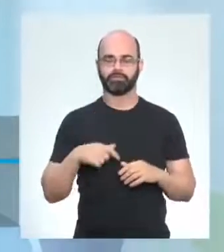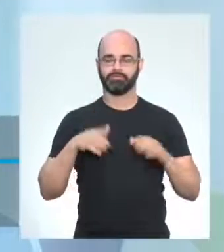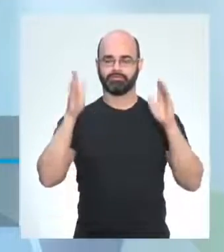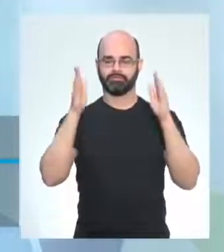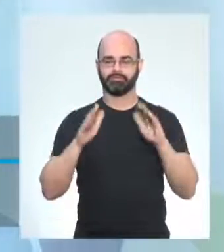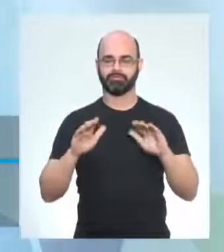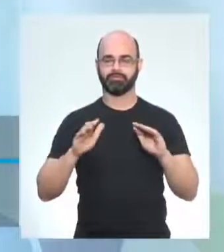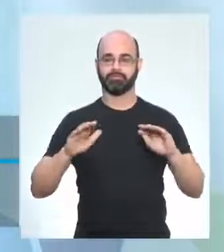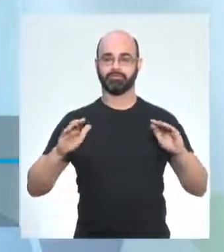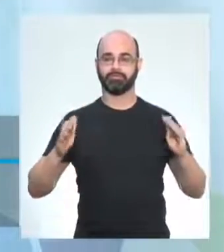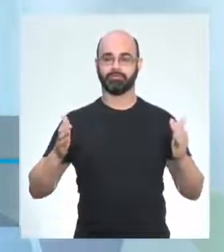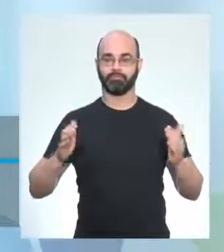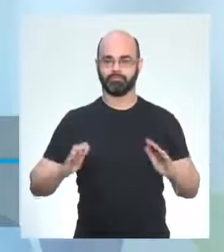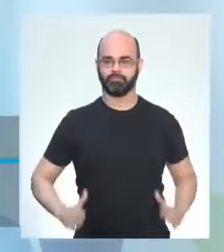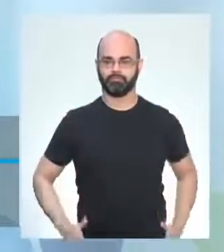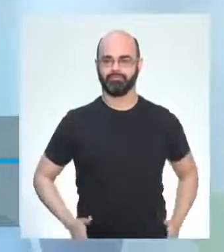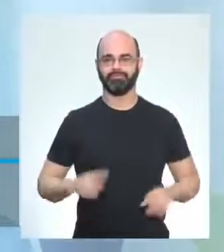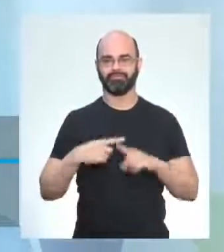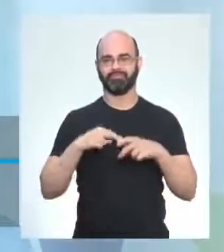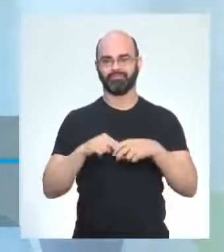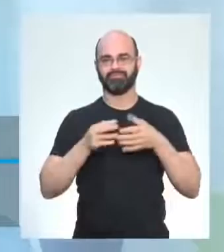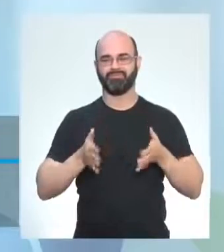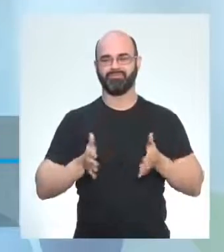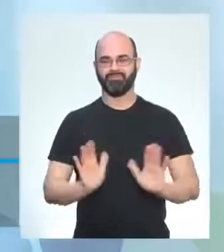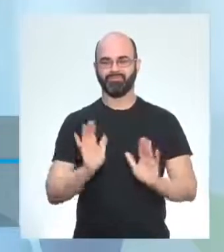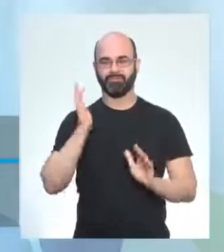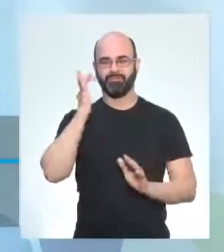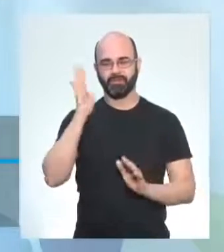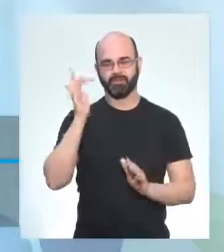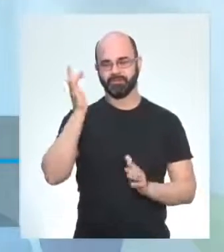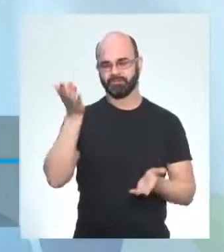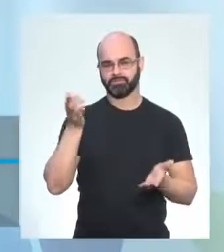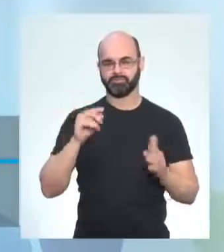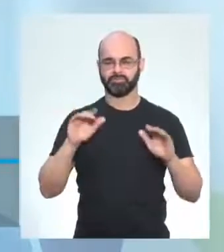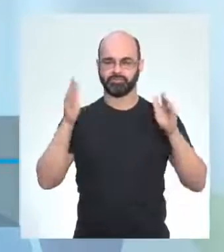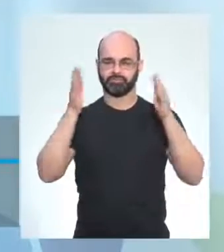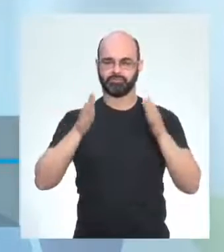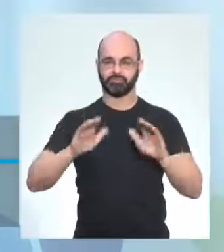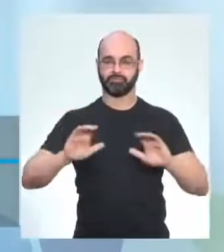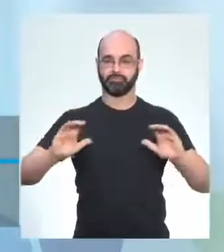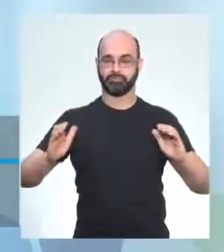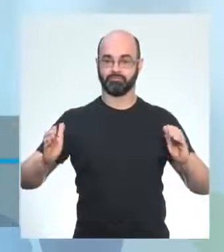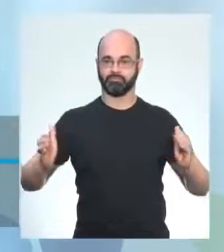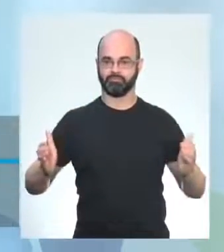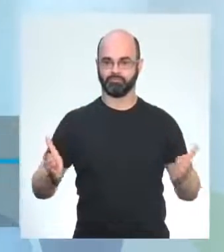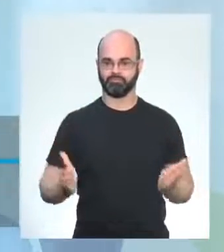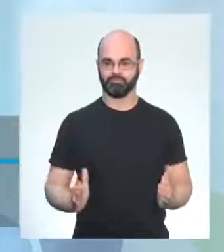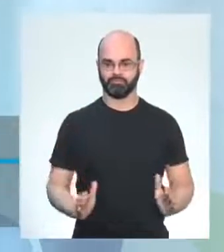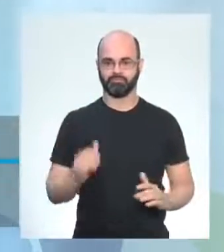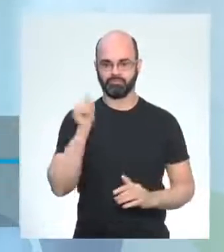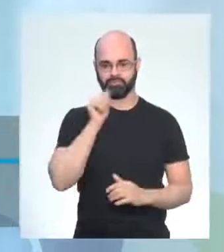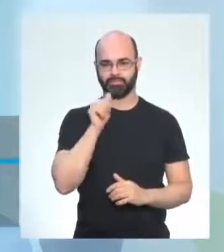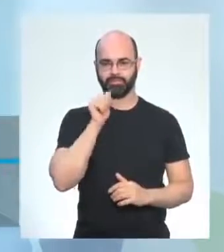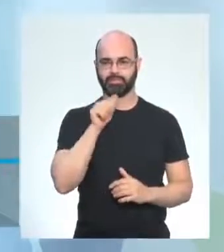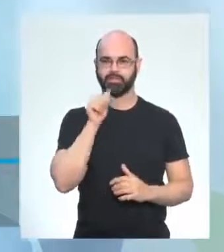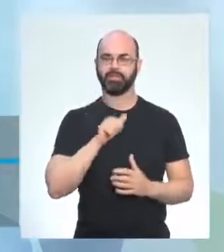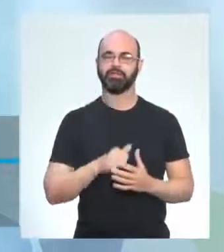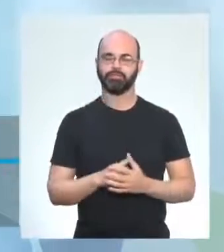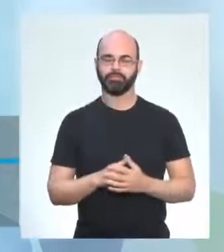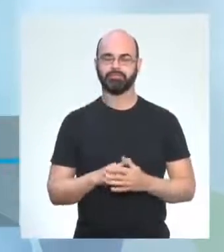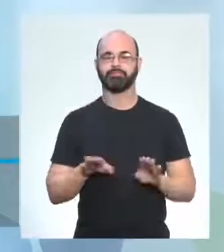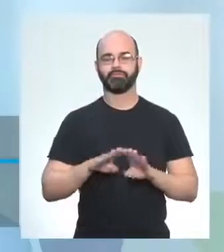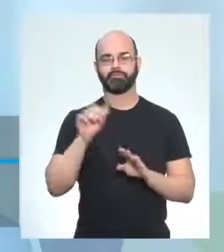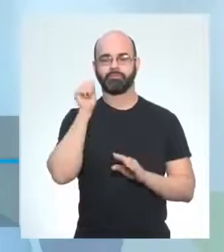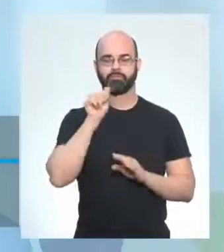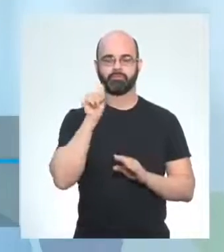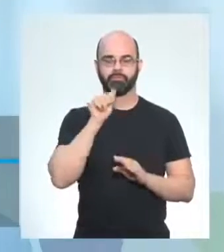diretamente ligado ao parto, né? Para abertura para o melhor canal para a passagem do bebê. Então, alargamento do quadril, crescimento das